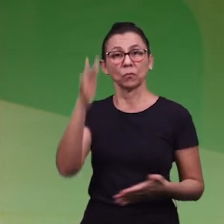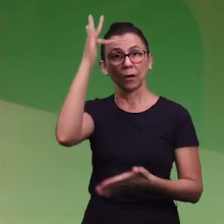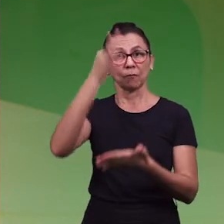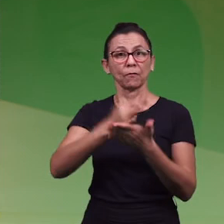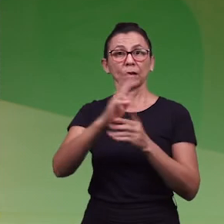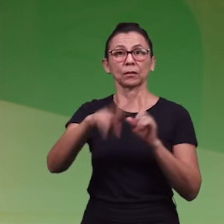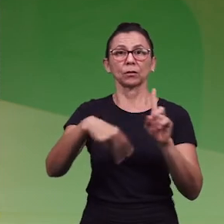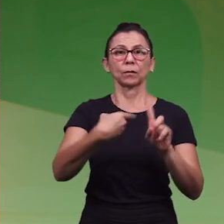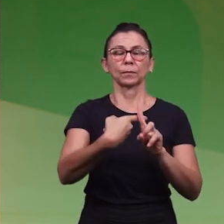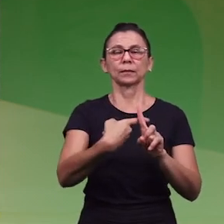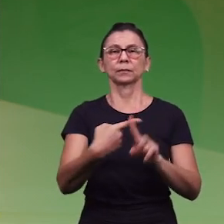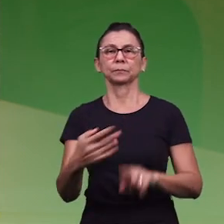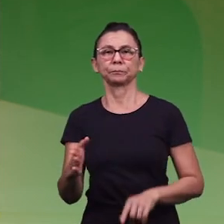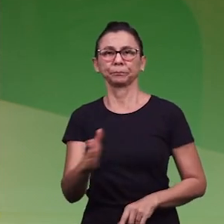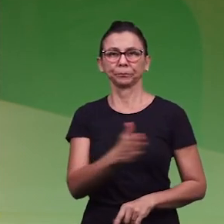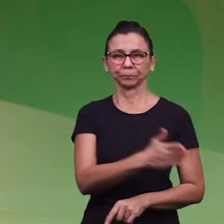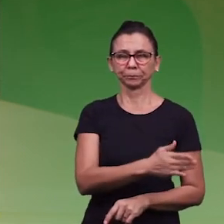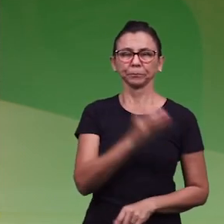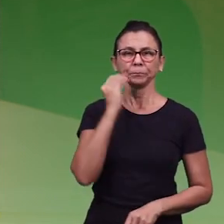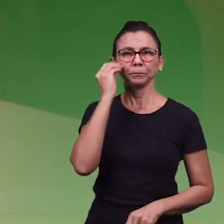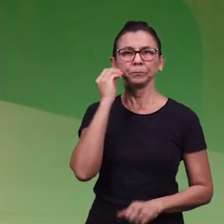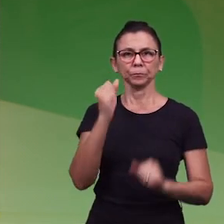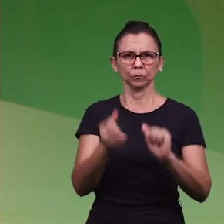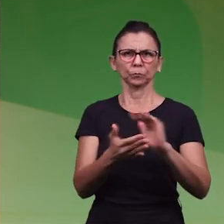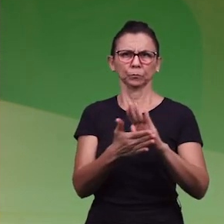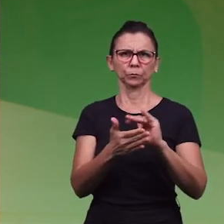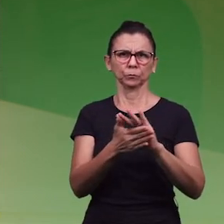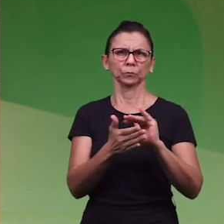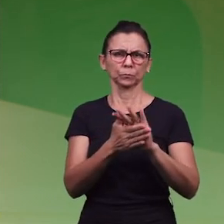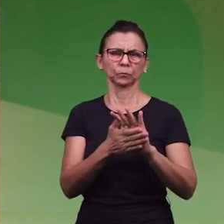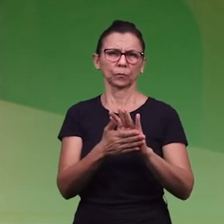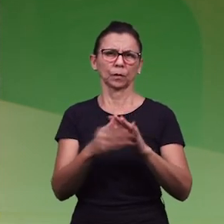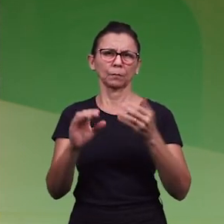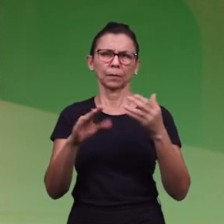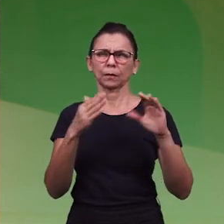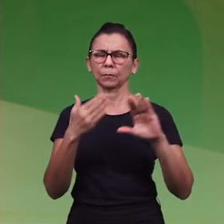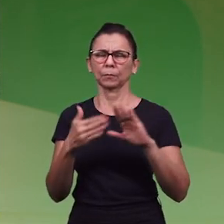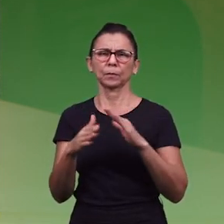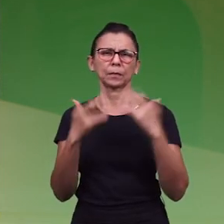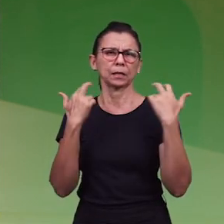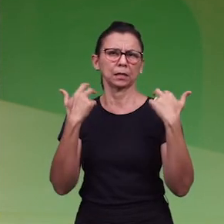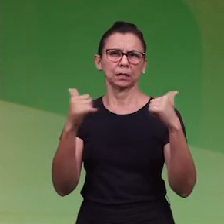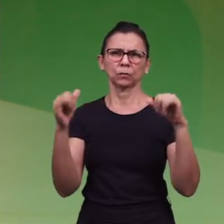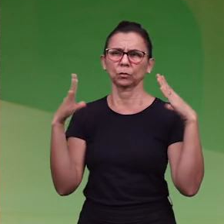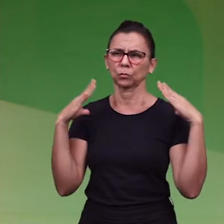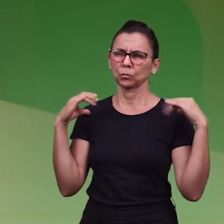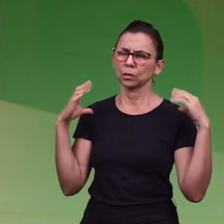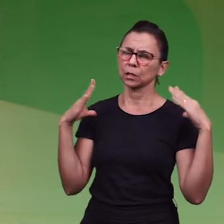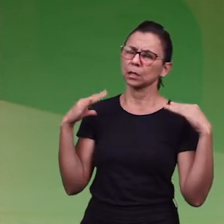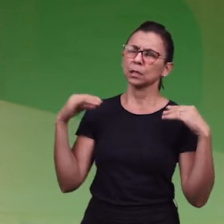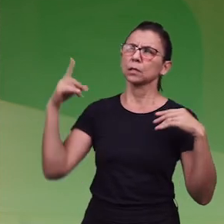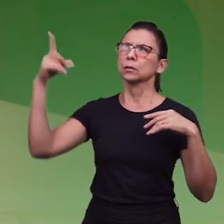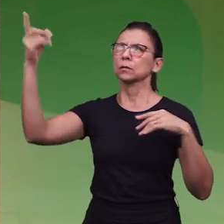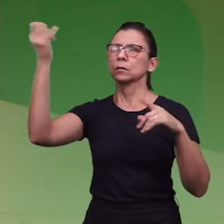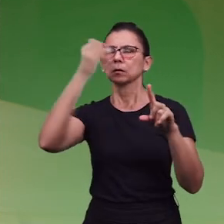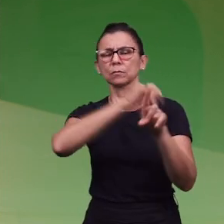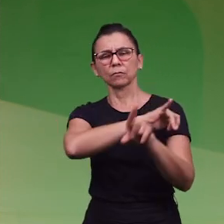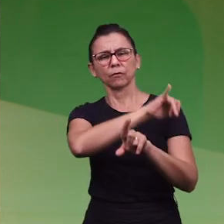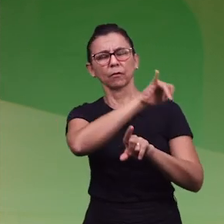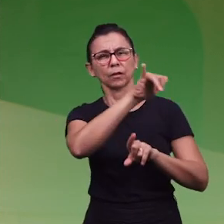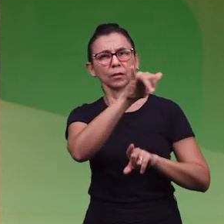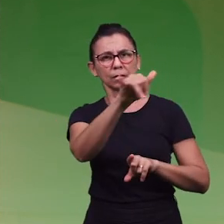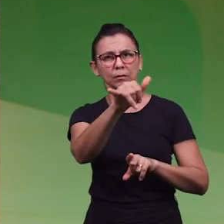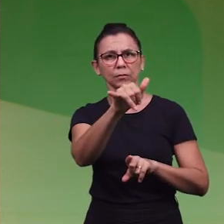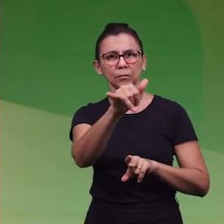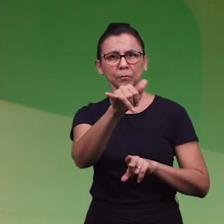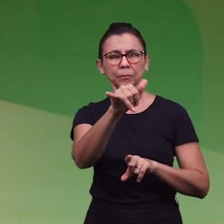de louvor, em que em pleno louvor, o Senhor usando os servos ali, em língua estranha, interpretação de línguas, o Senhor falando a respeito de